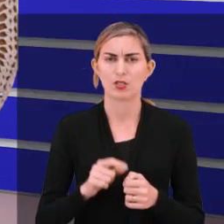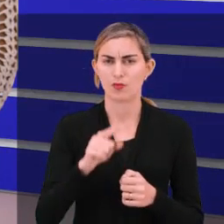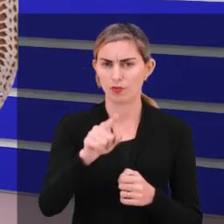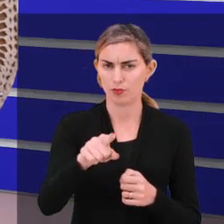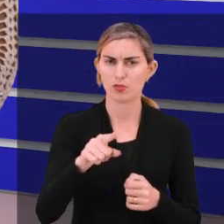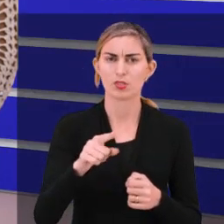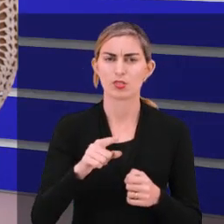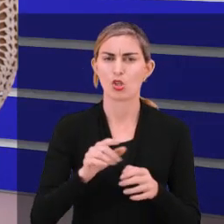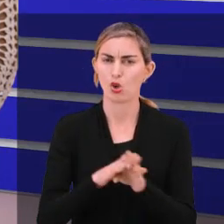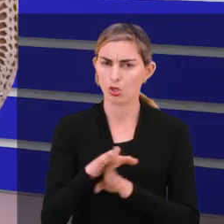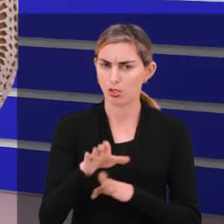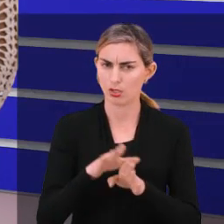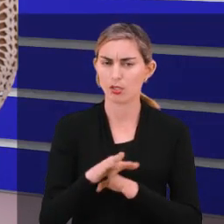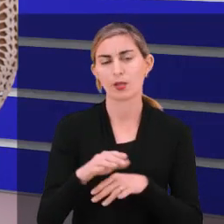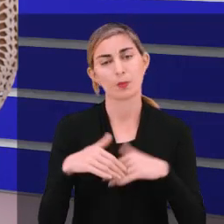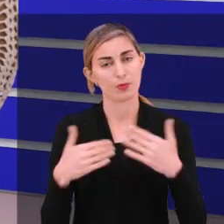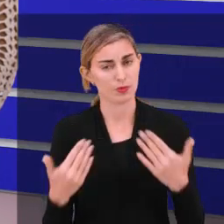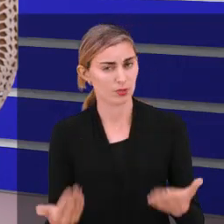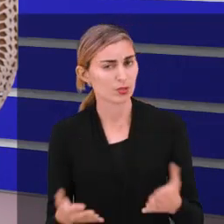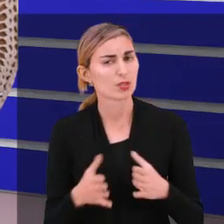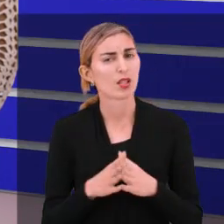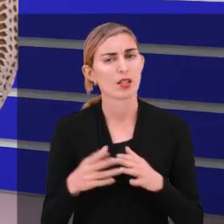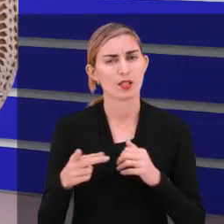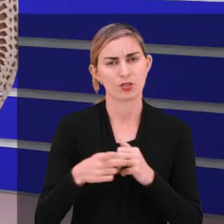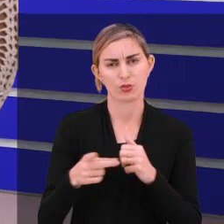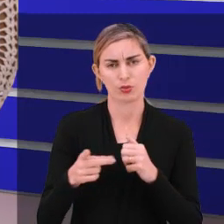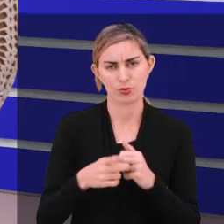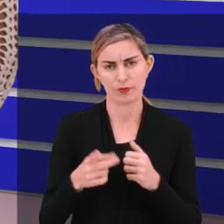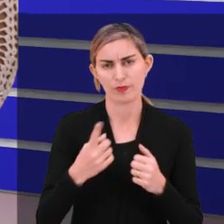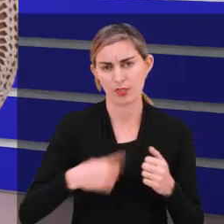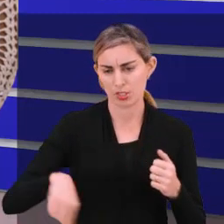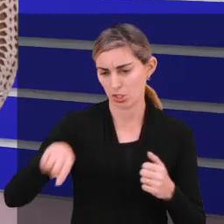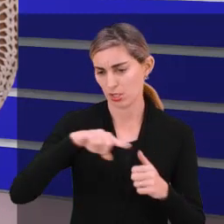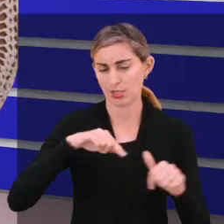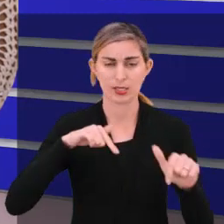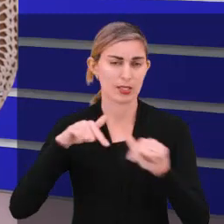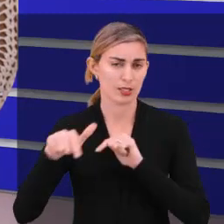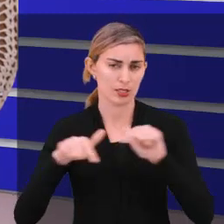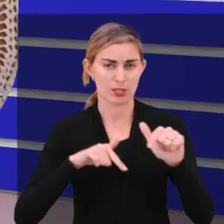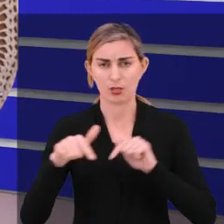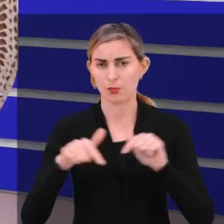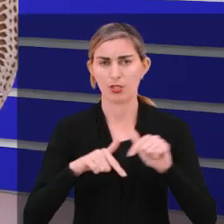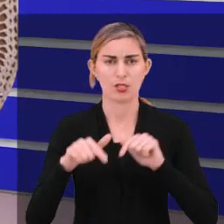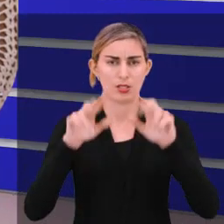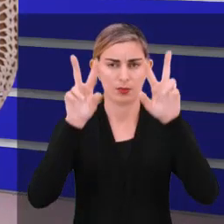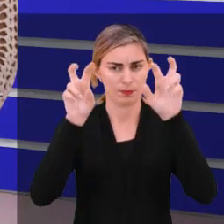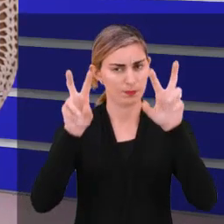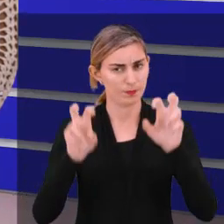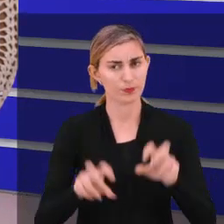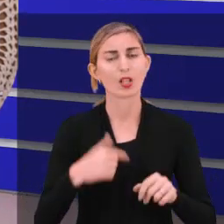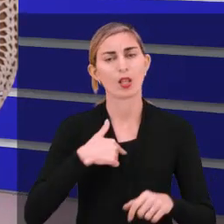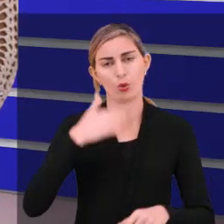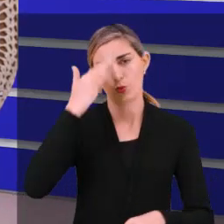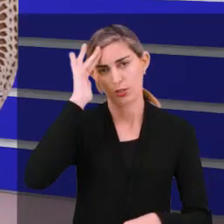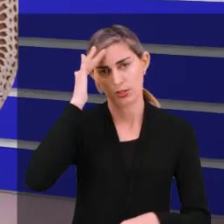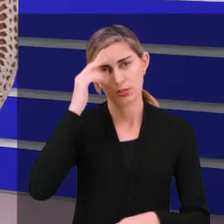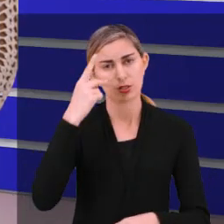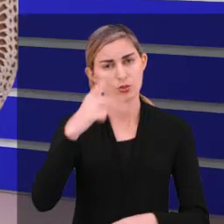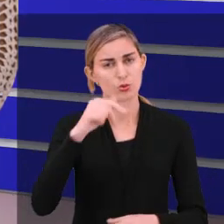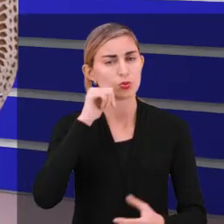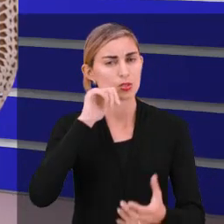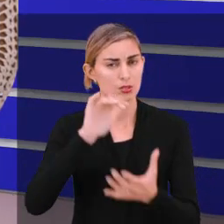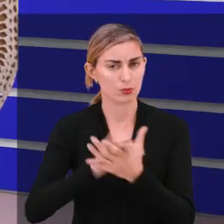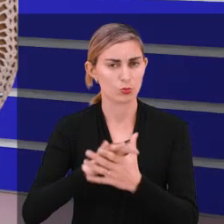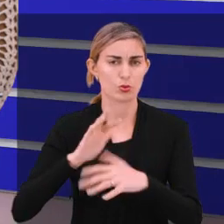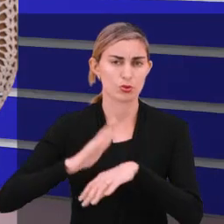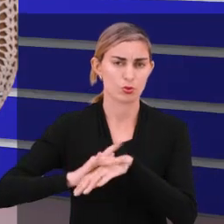A senhora foi ao detalhe. Eu falei: pois é, doutor. Nós temos que trabalhar todas as questões. Eu compreendo que a sua